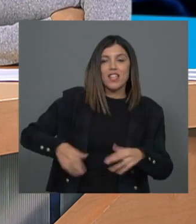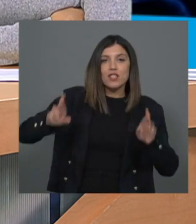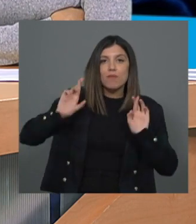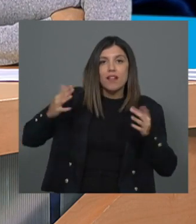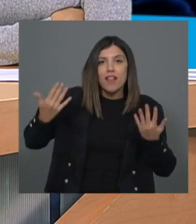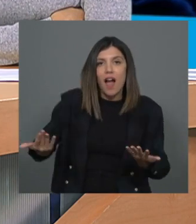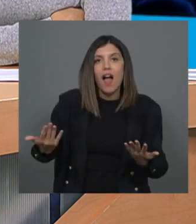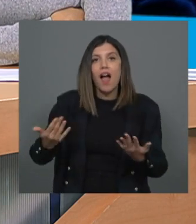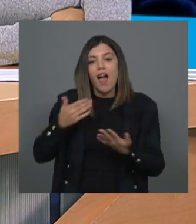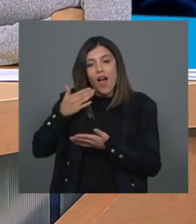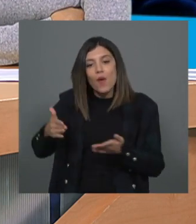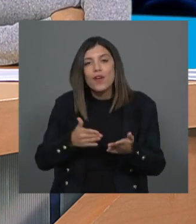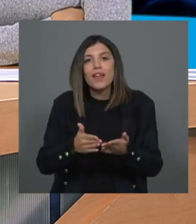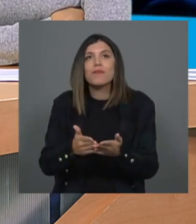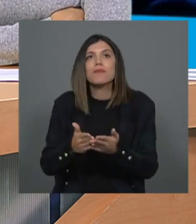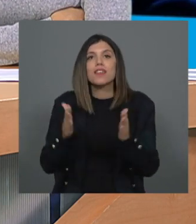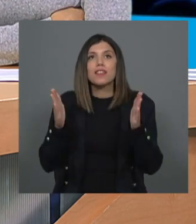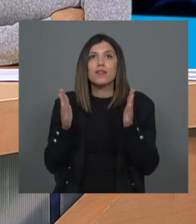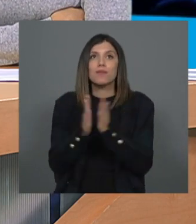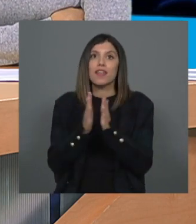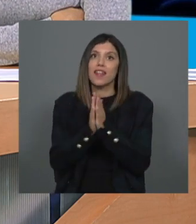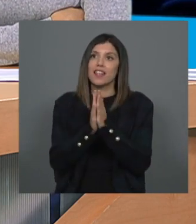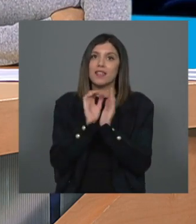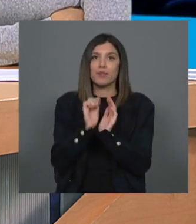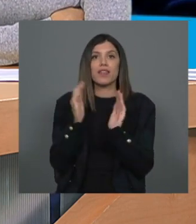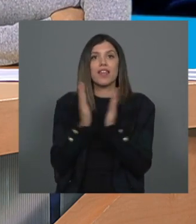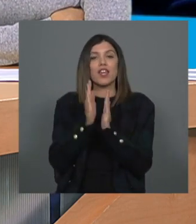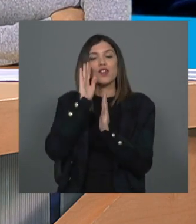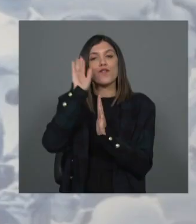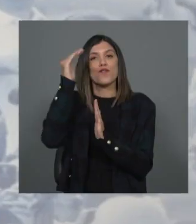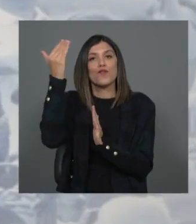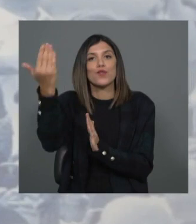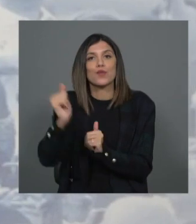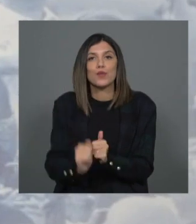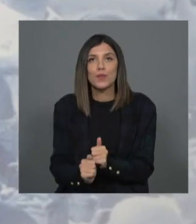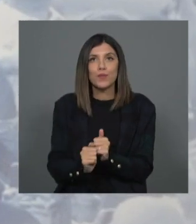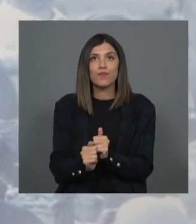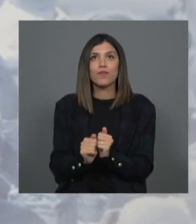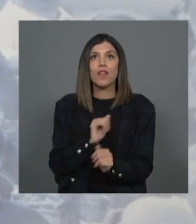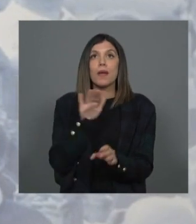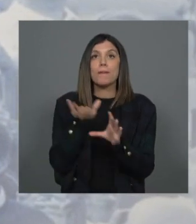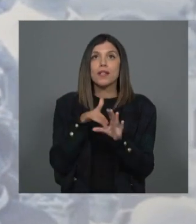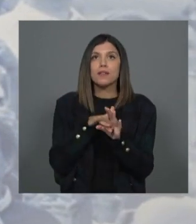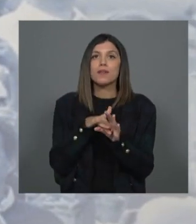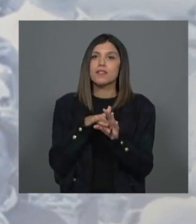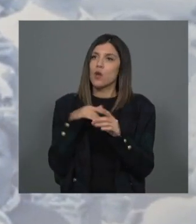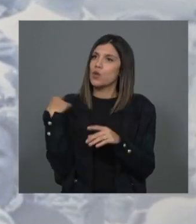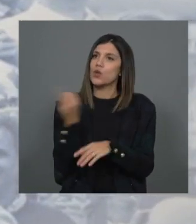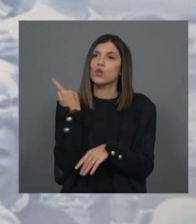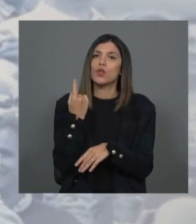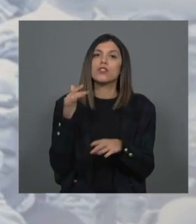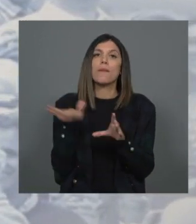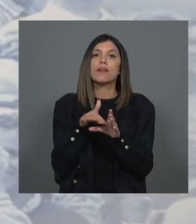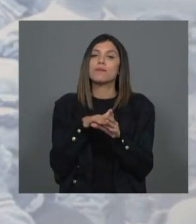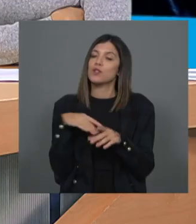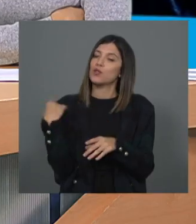este seja o caminho para a Igreja que consideramos a Igreja do futuro. Exatamente. Numa participação constante todos, e permanente. E uma participação de